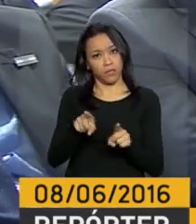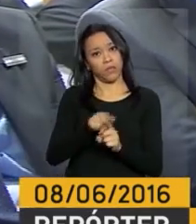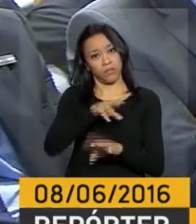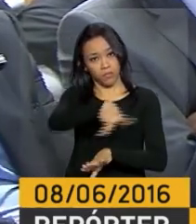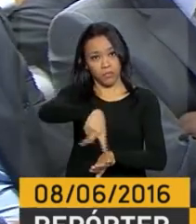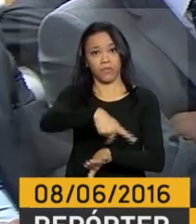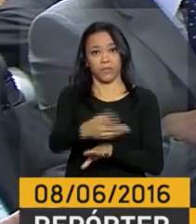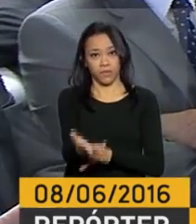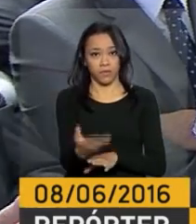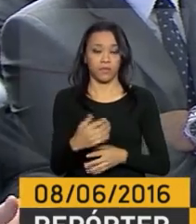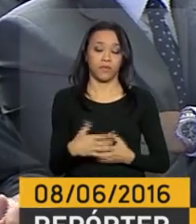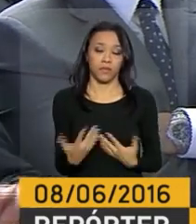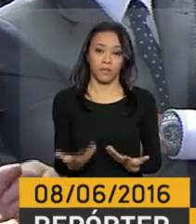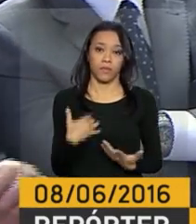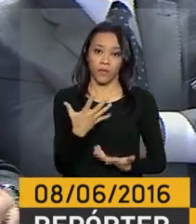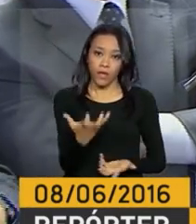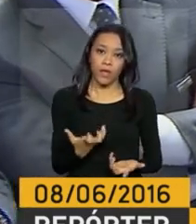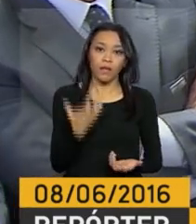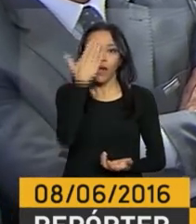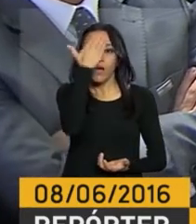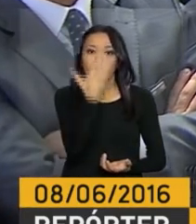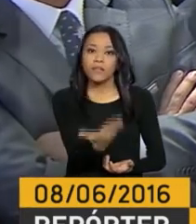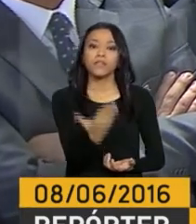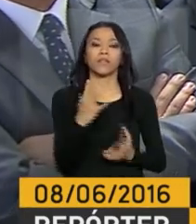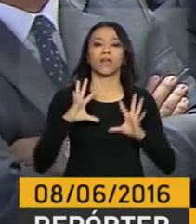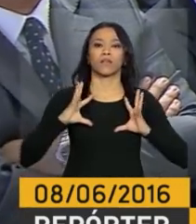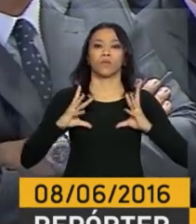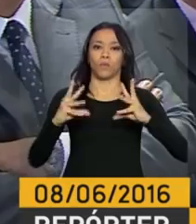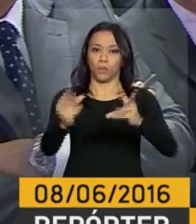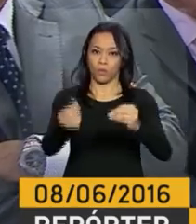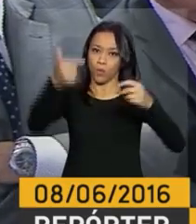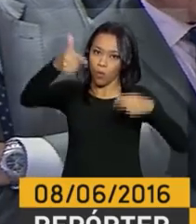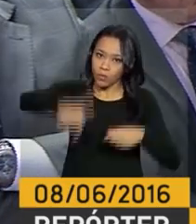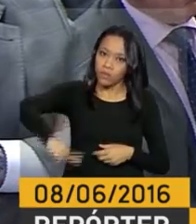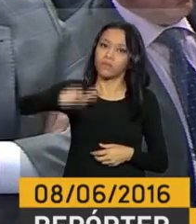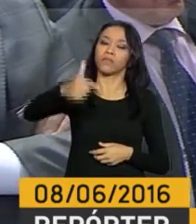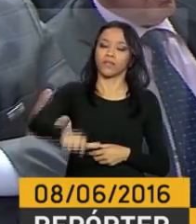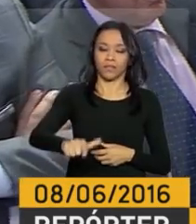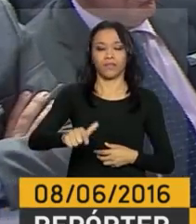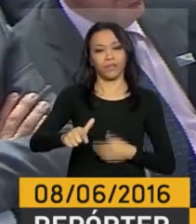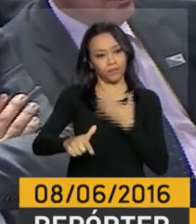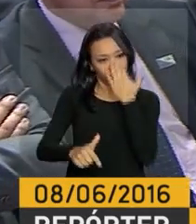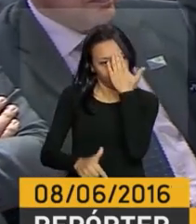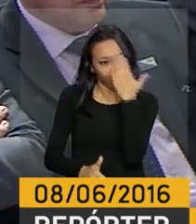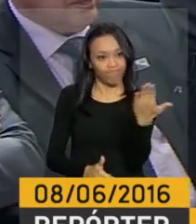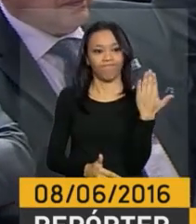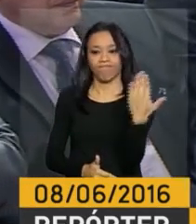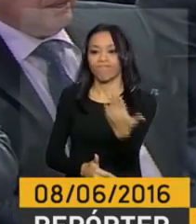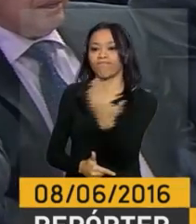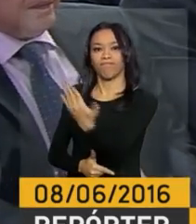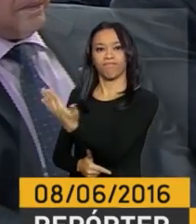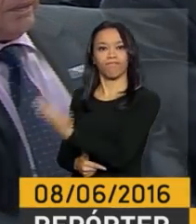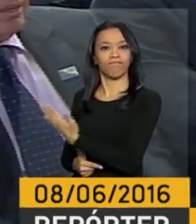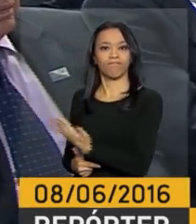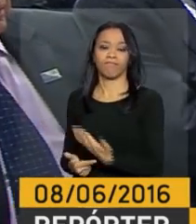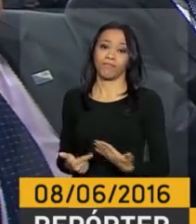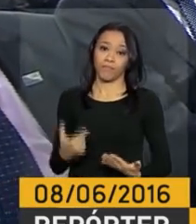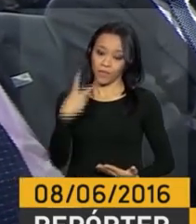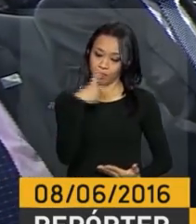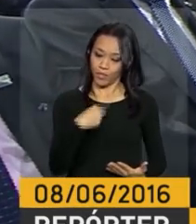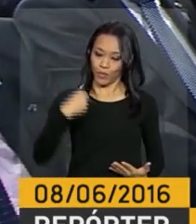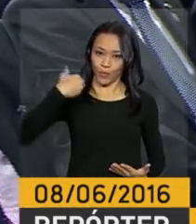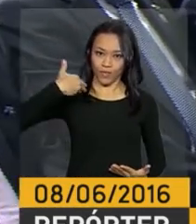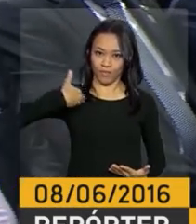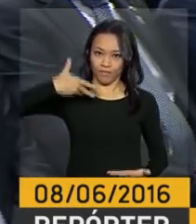Nação Então eu queria agradecer a todos mais uma vez renovo a todos os companheiros por esse privilégio de